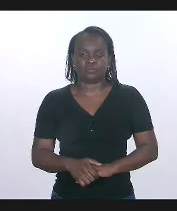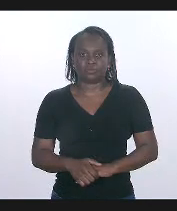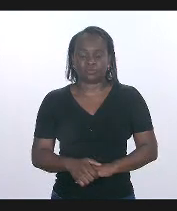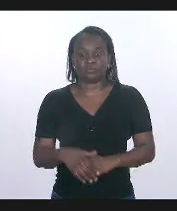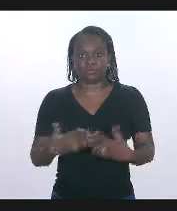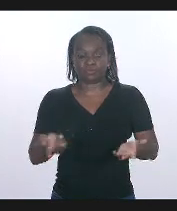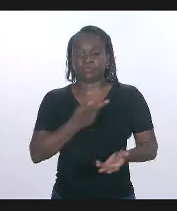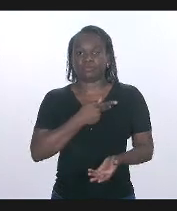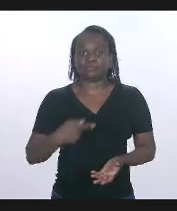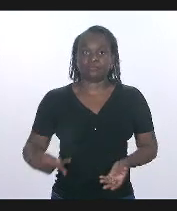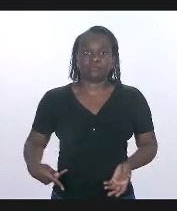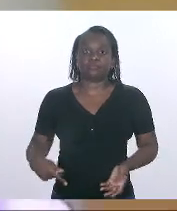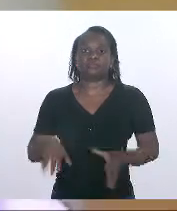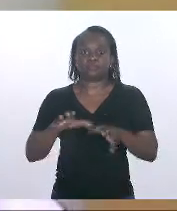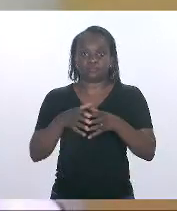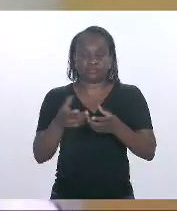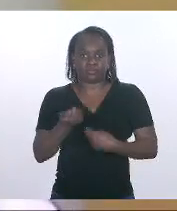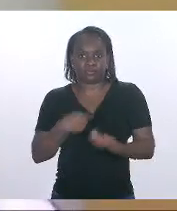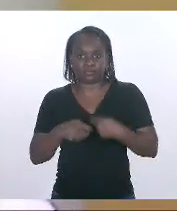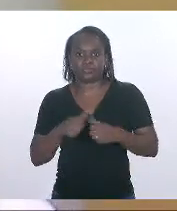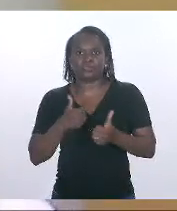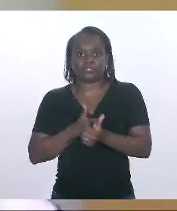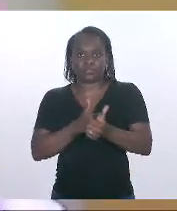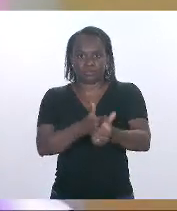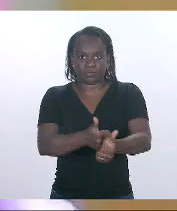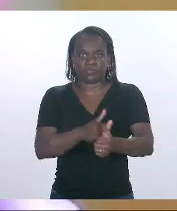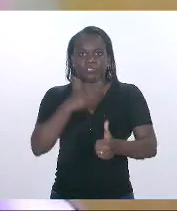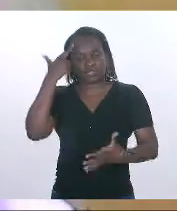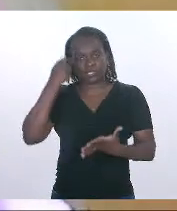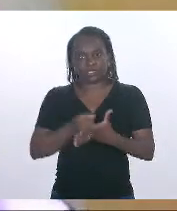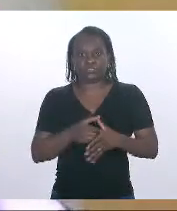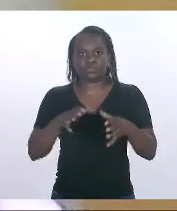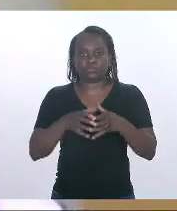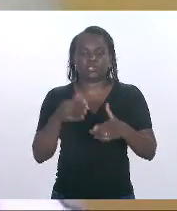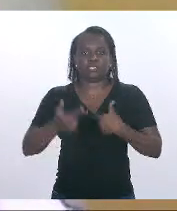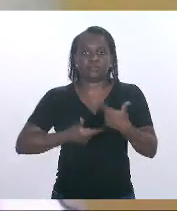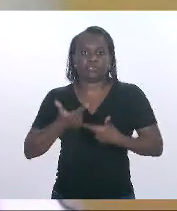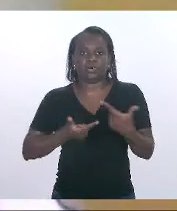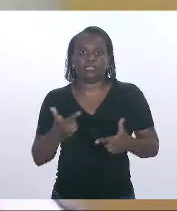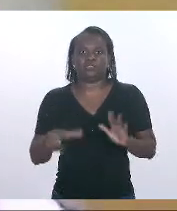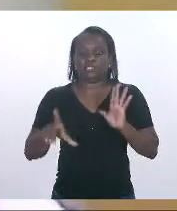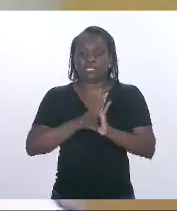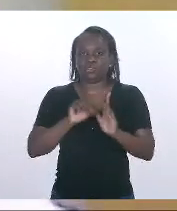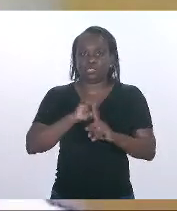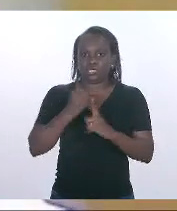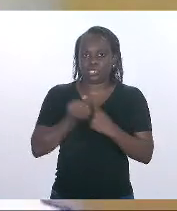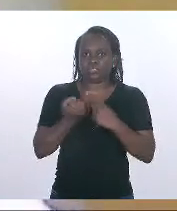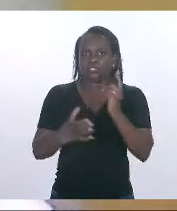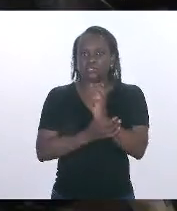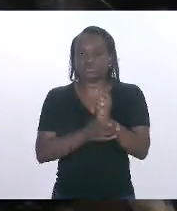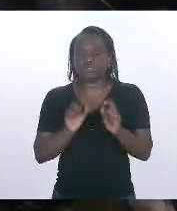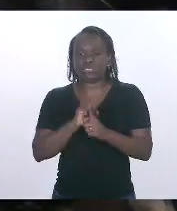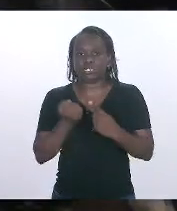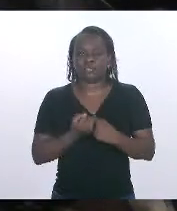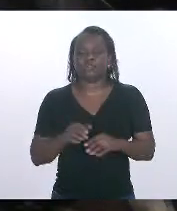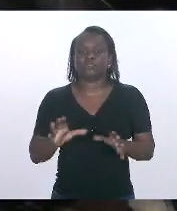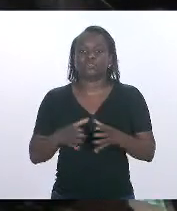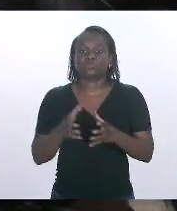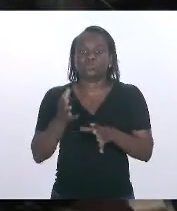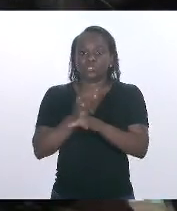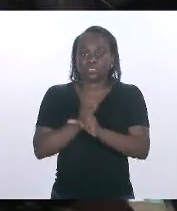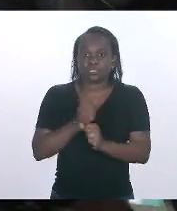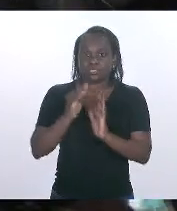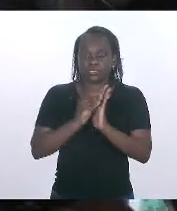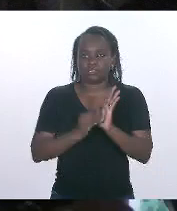Senhor presidente, a Comissão de Economia acompanha o parecer da Comissão de Trabalho, Legislação Social e Seguridade Social. Pela Comissão de